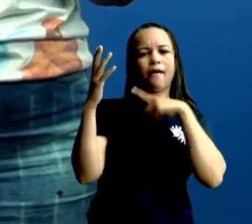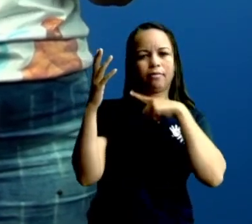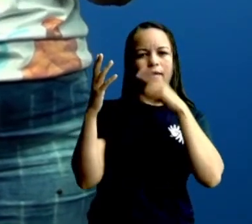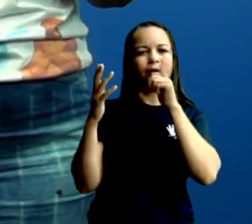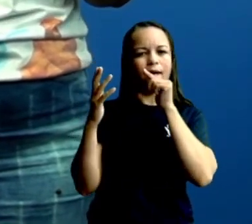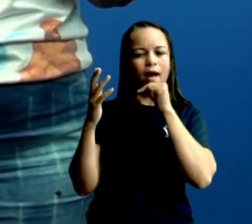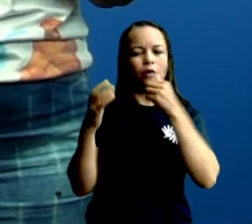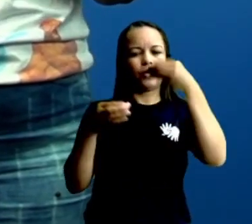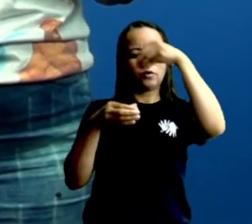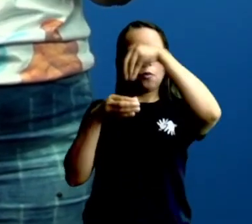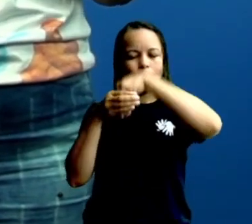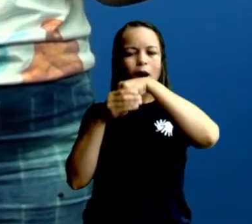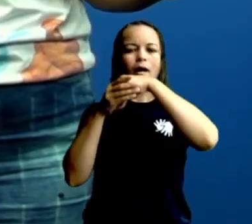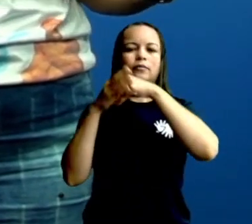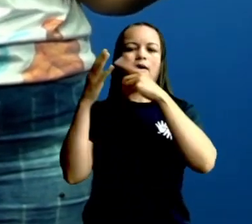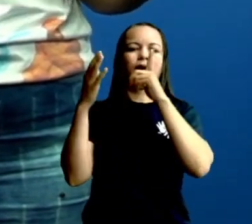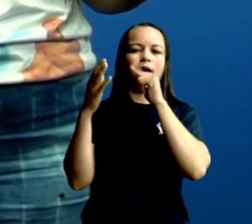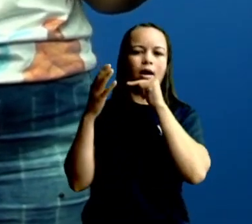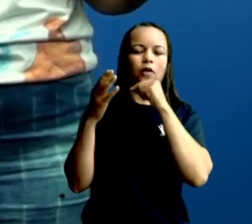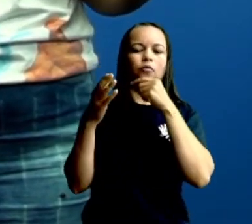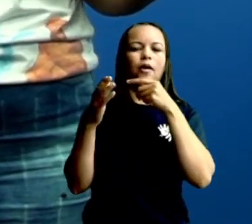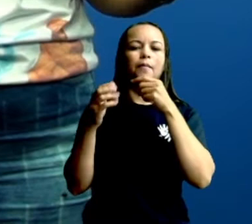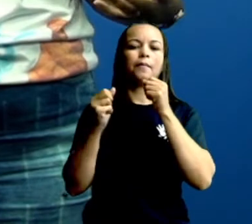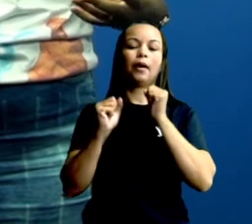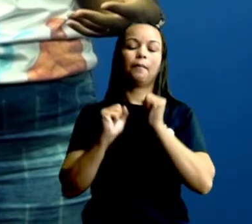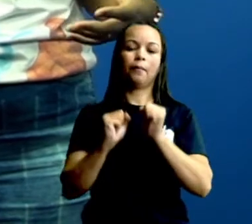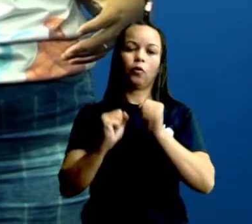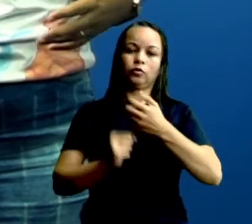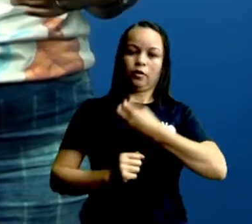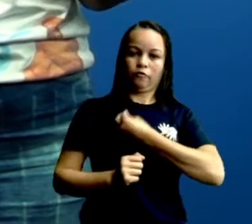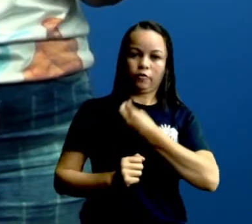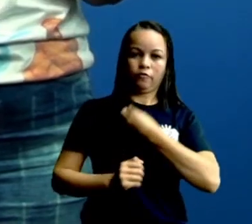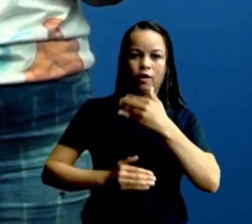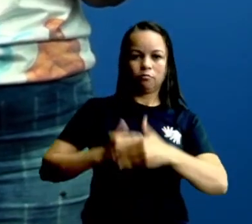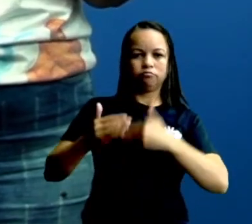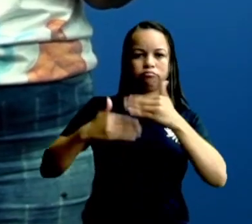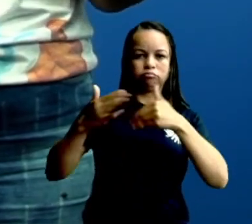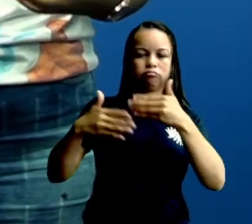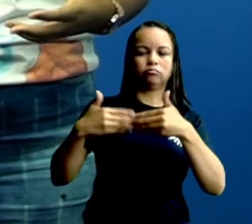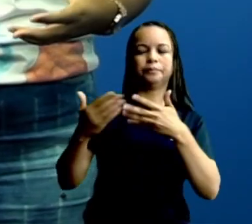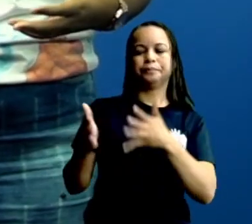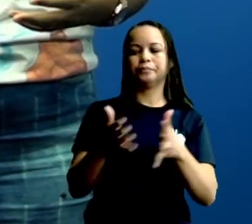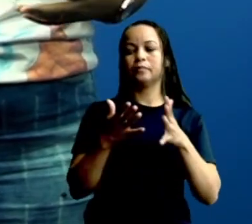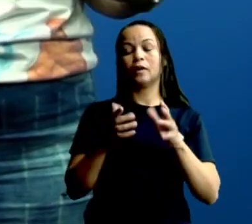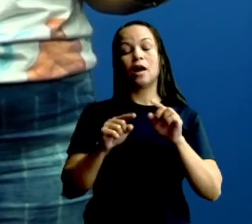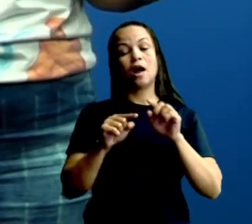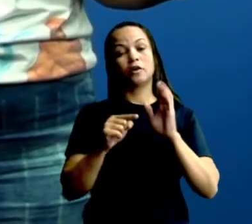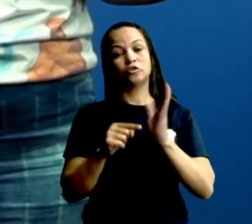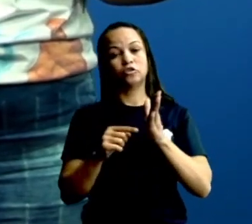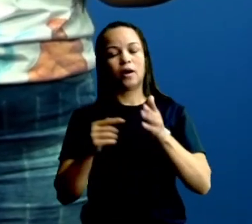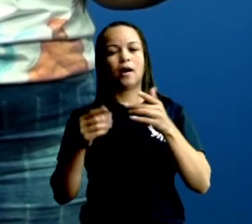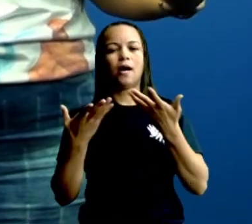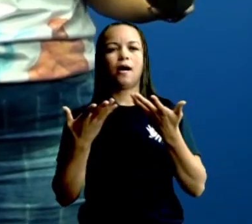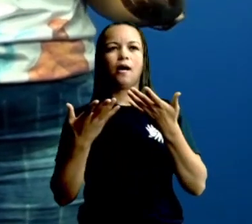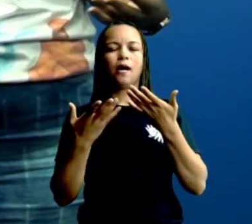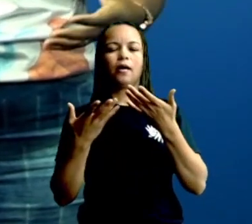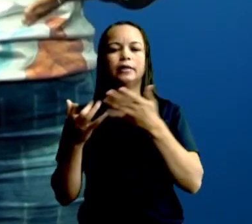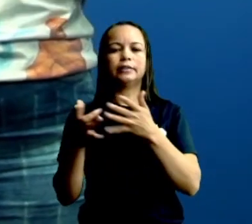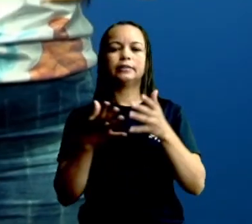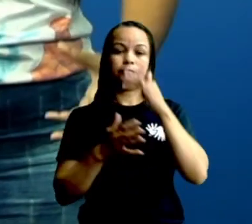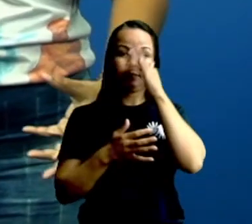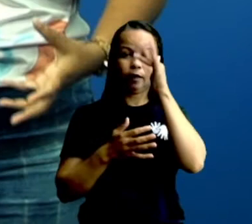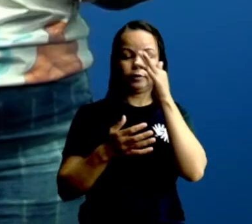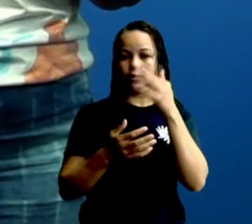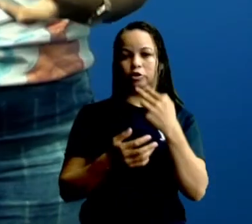junta ali e guarda água para poder sobreviver. Já aquelas plantas que precisam, não dá para viver em um ambiente seco,